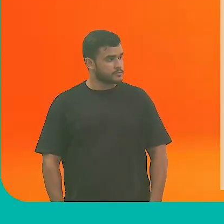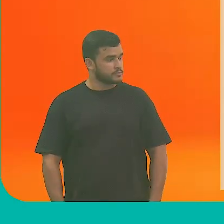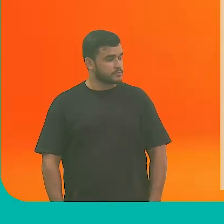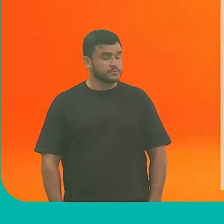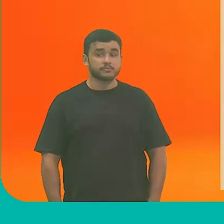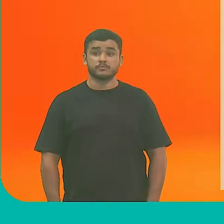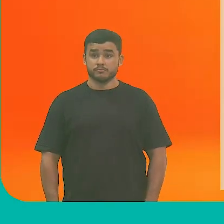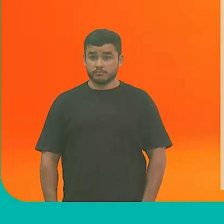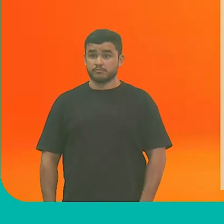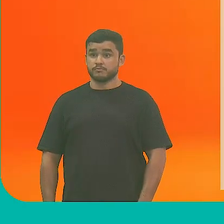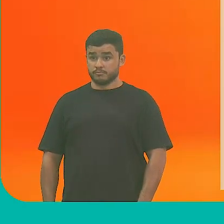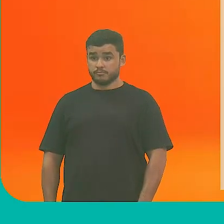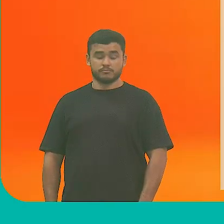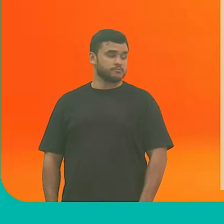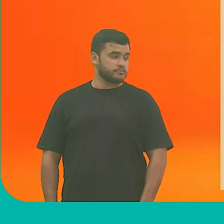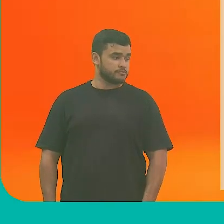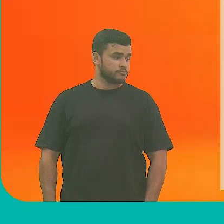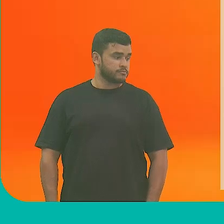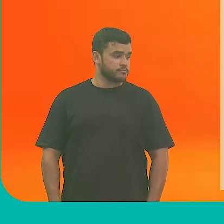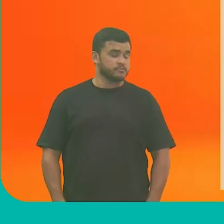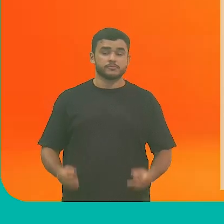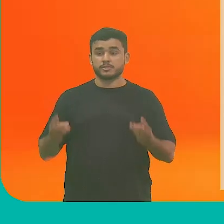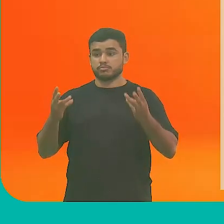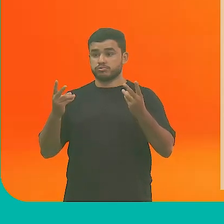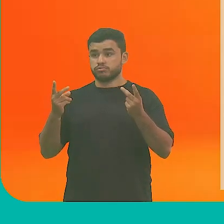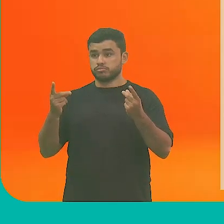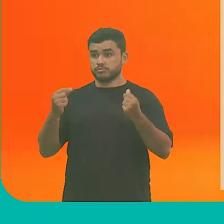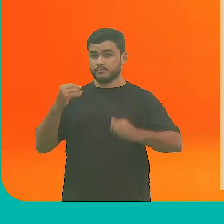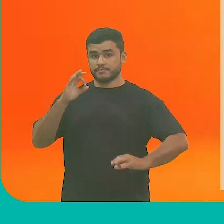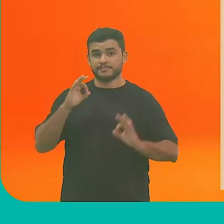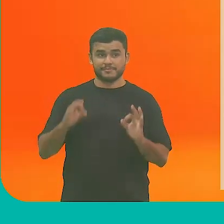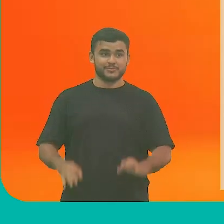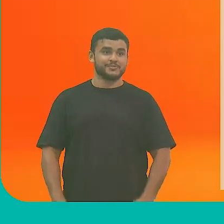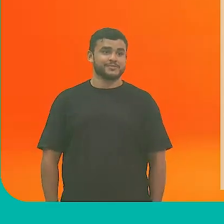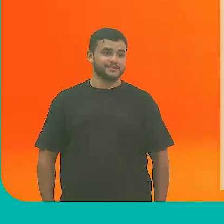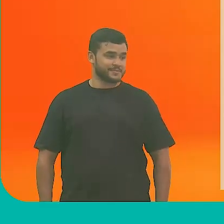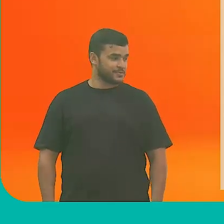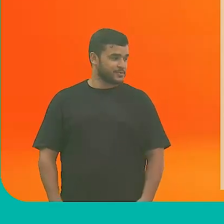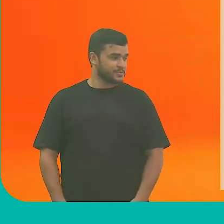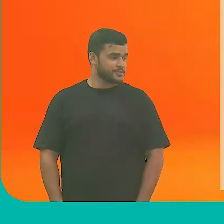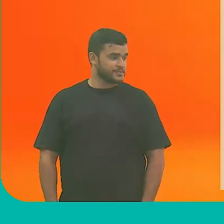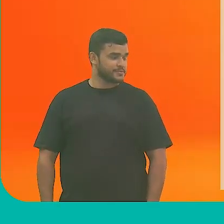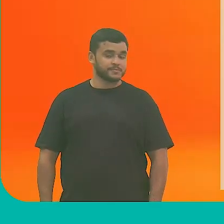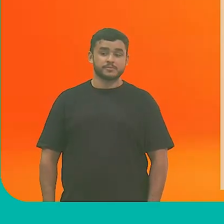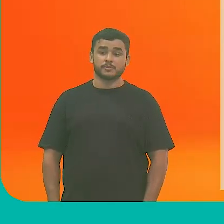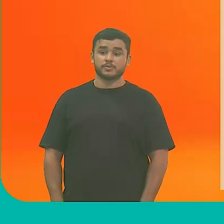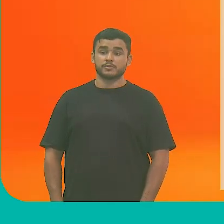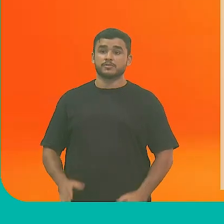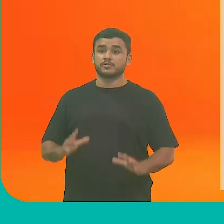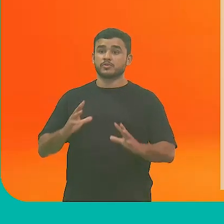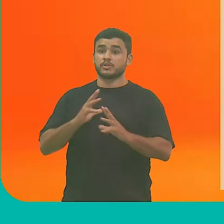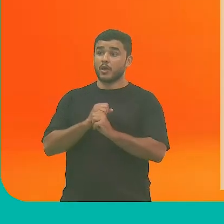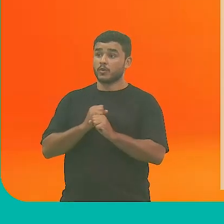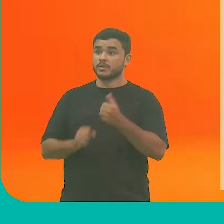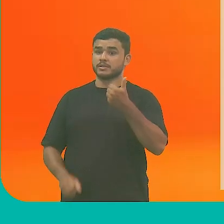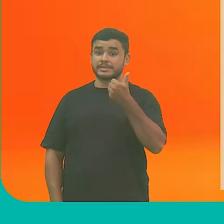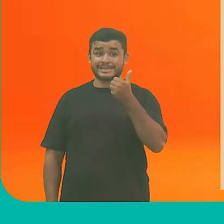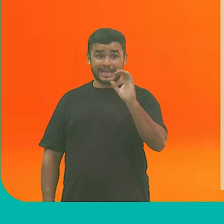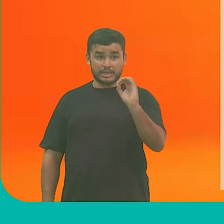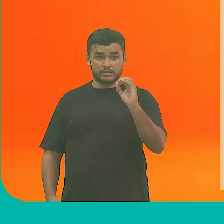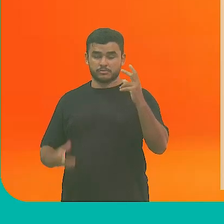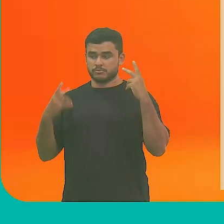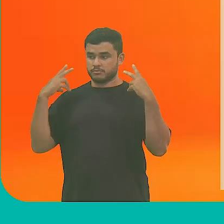viagens realizadas. Ó. Então, ó, tu tem 10 motoristas, ó, que